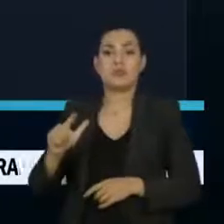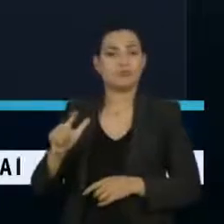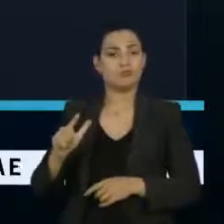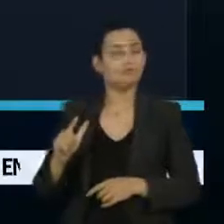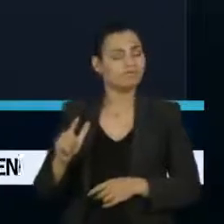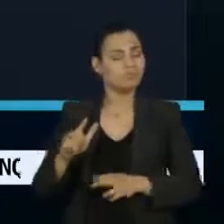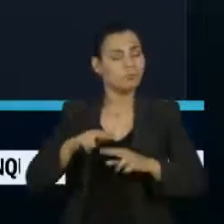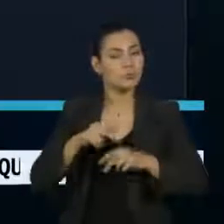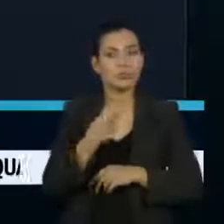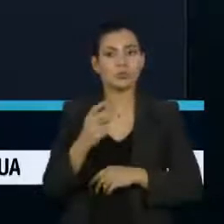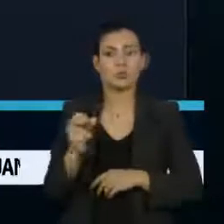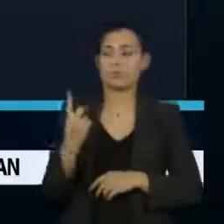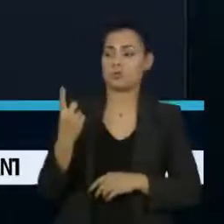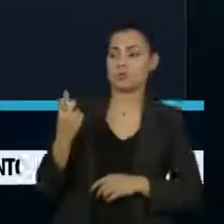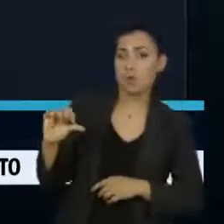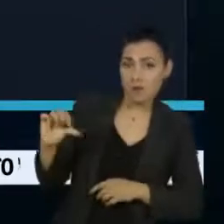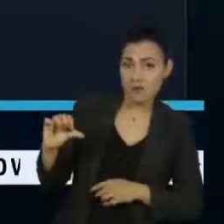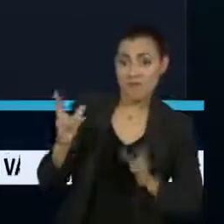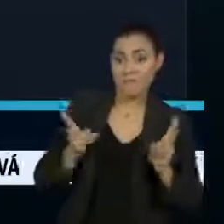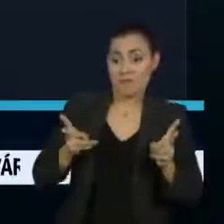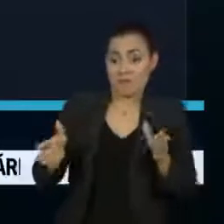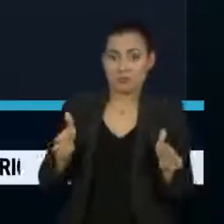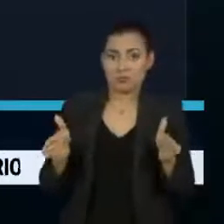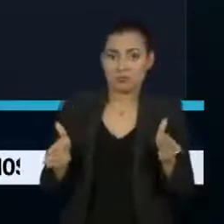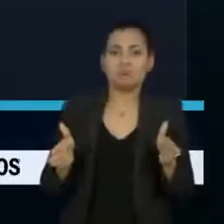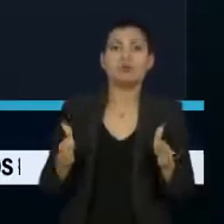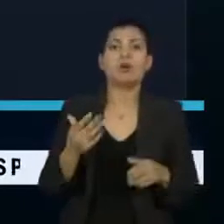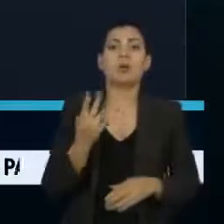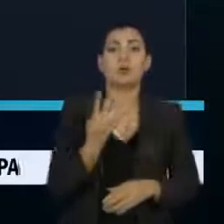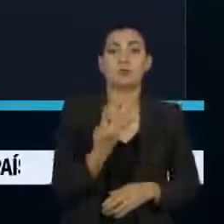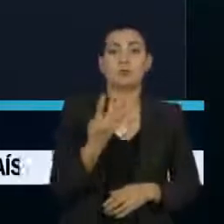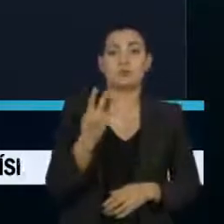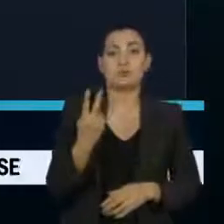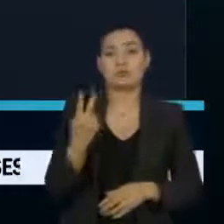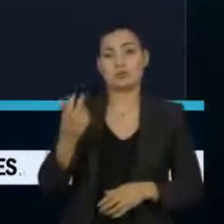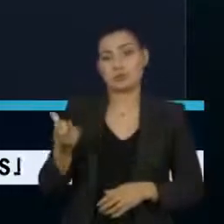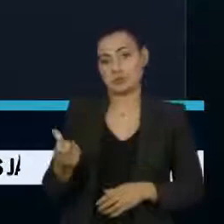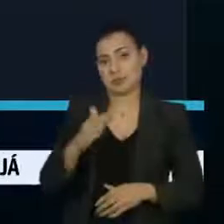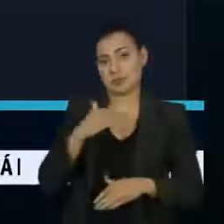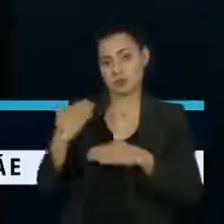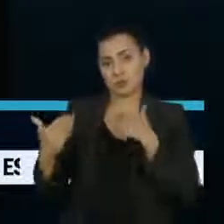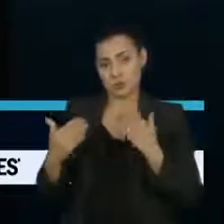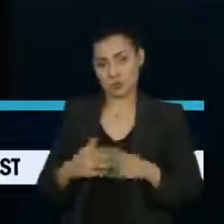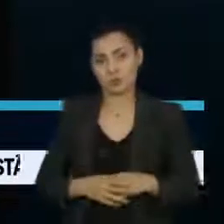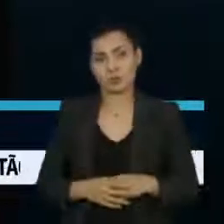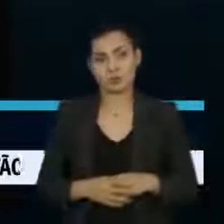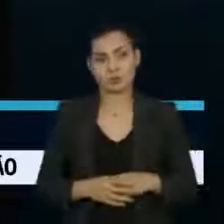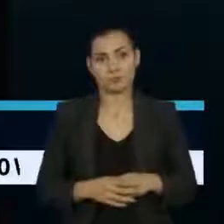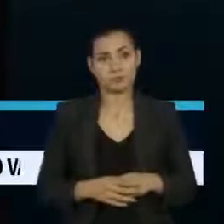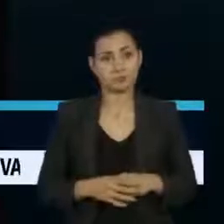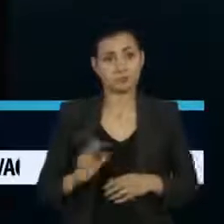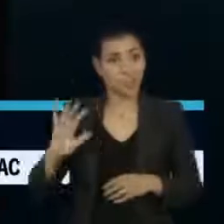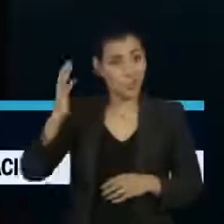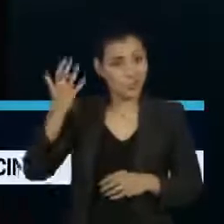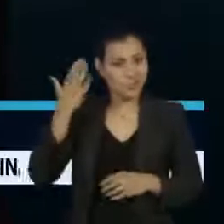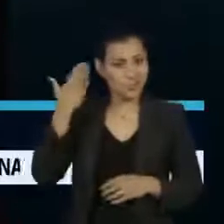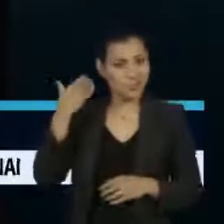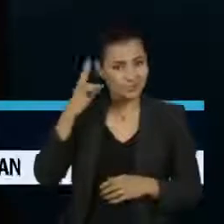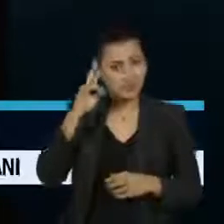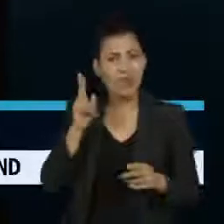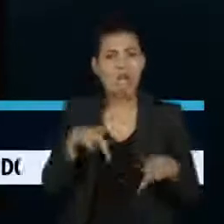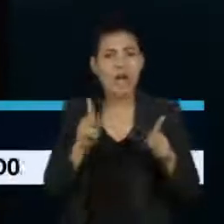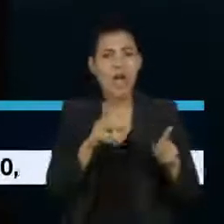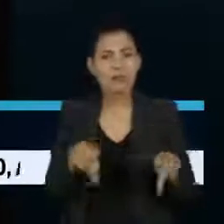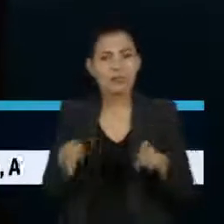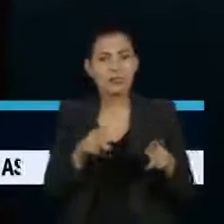Em 2019, no mesmo período, foram 426 mortes. Um caso emblemático